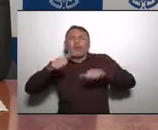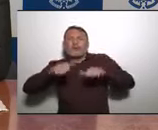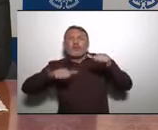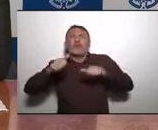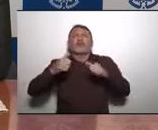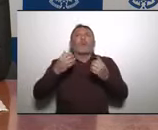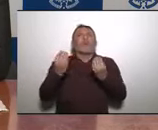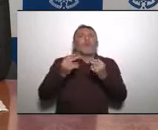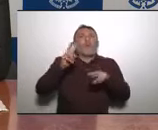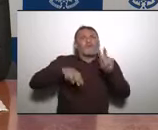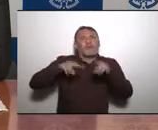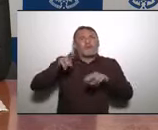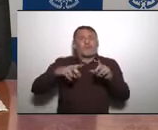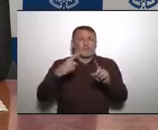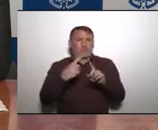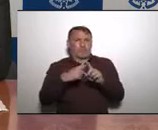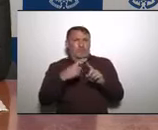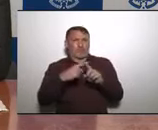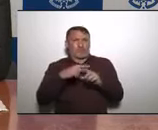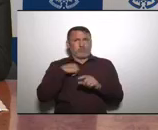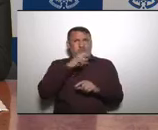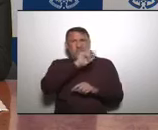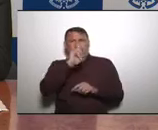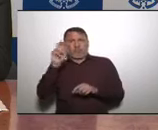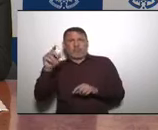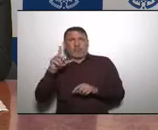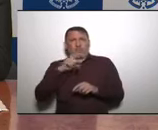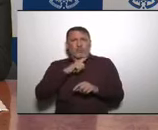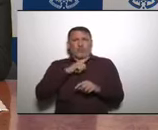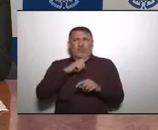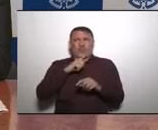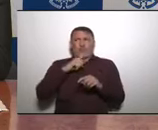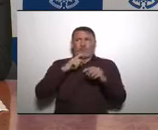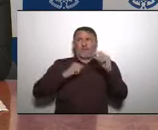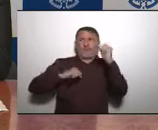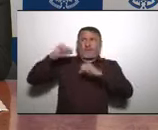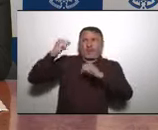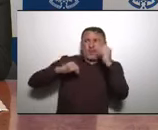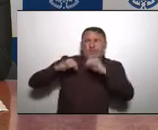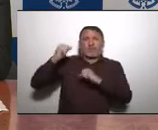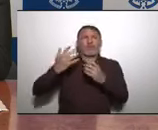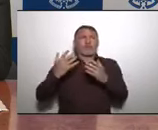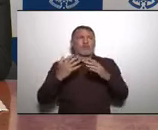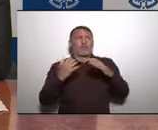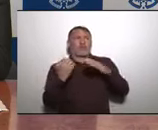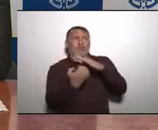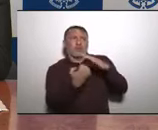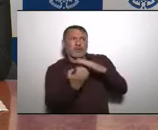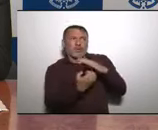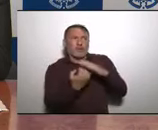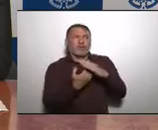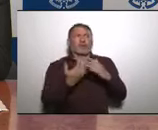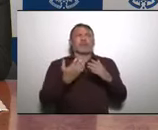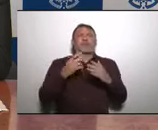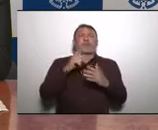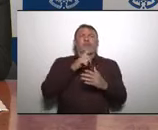vê algumas ações das indústrias, das grandes empresas de distribuir